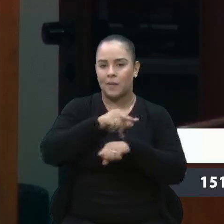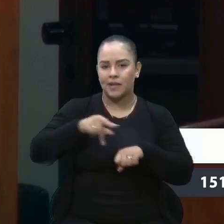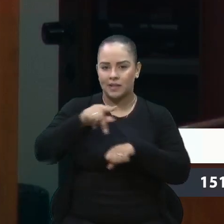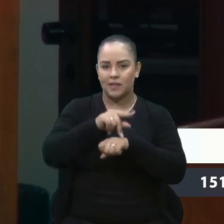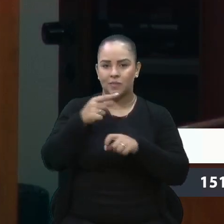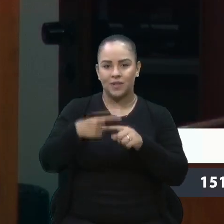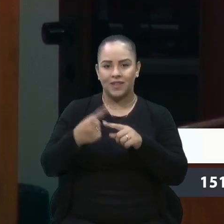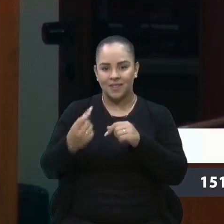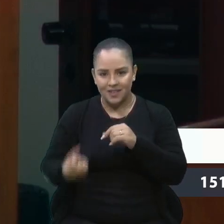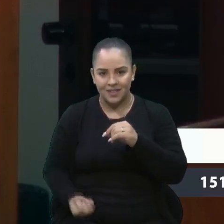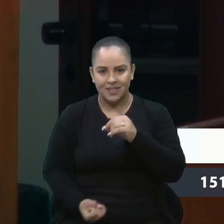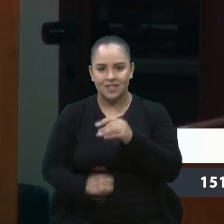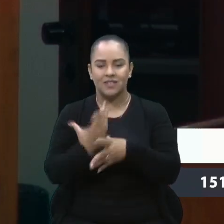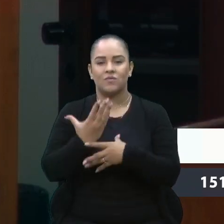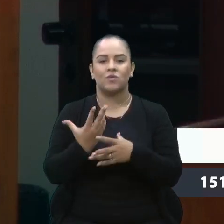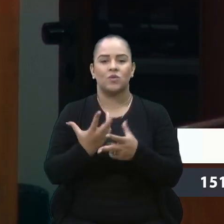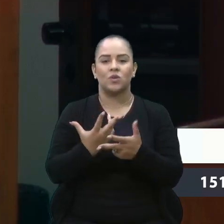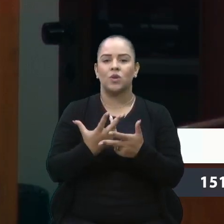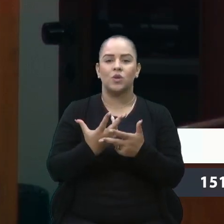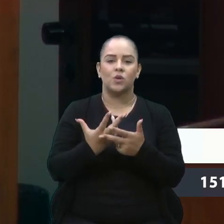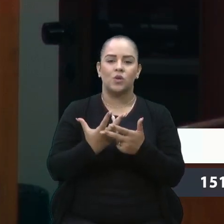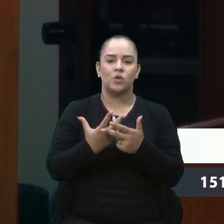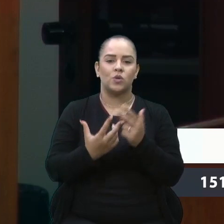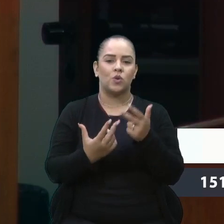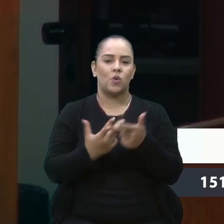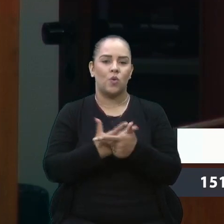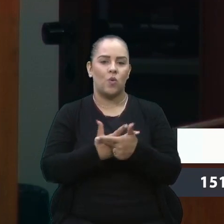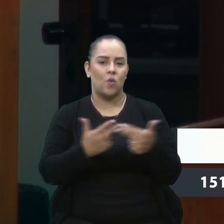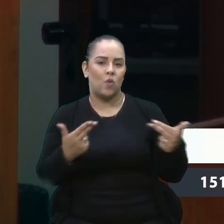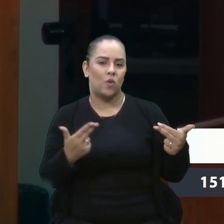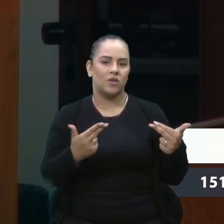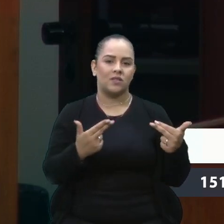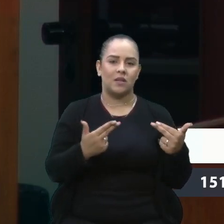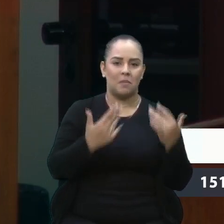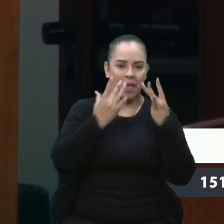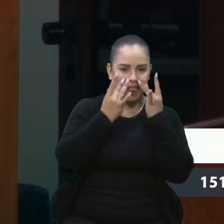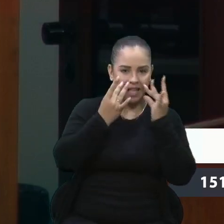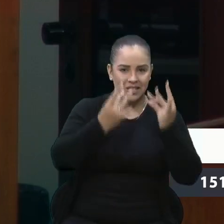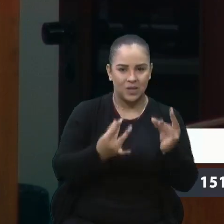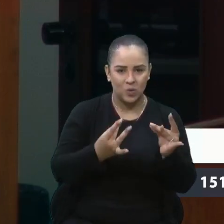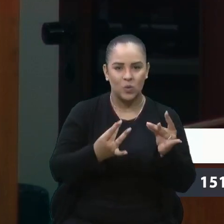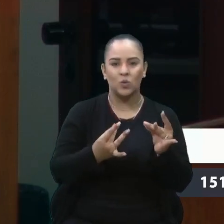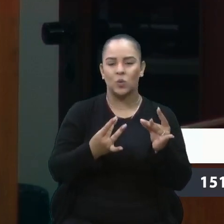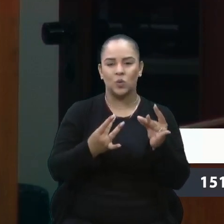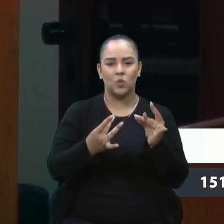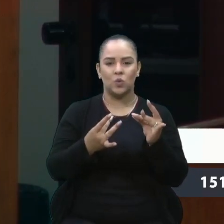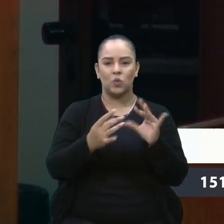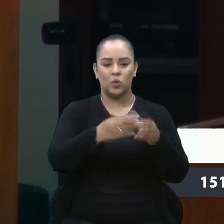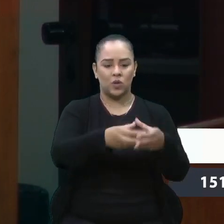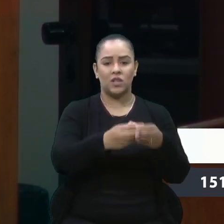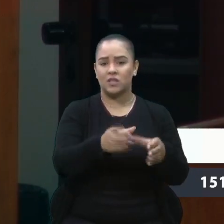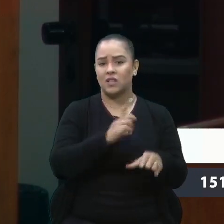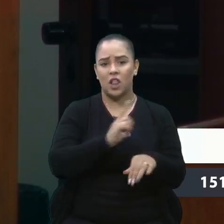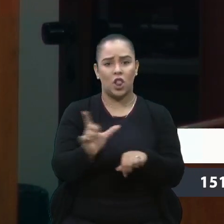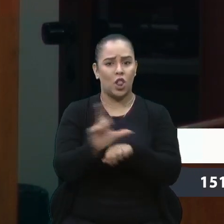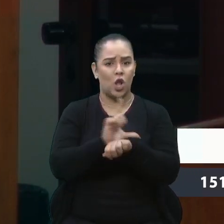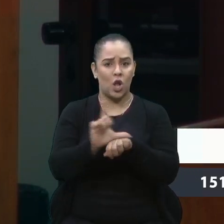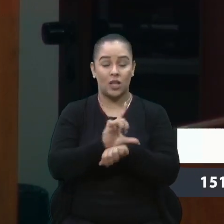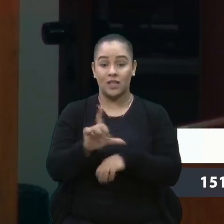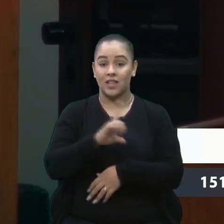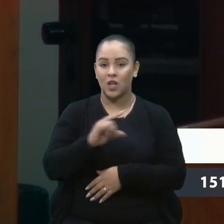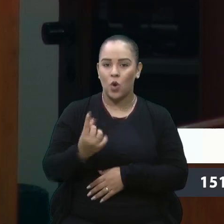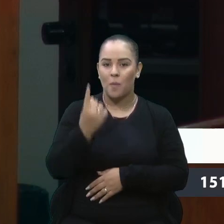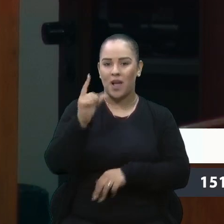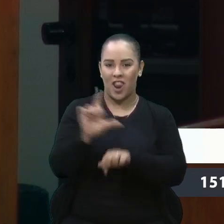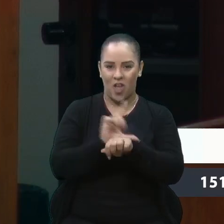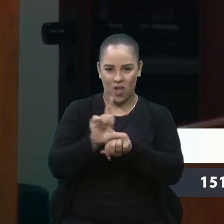criação de atrações para os turistas, elas vão até lojas. Existe uma loja em São Paulo, eu